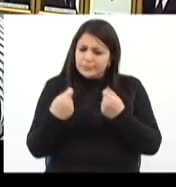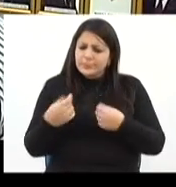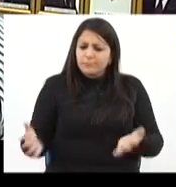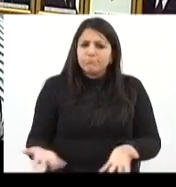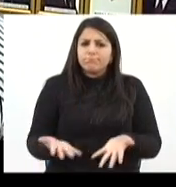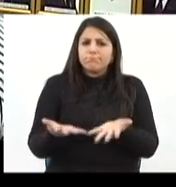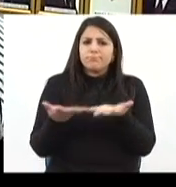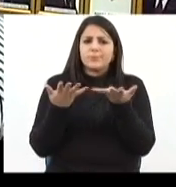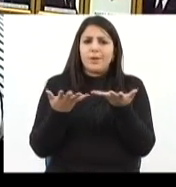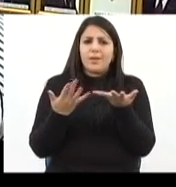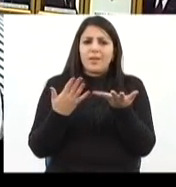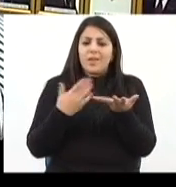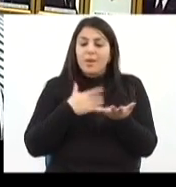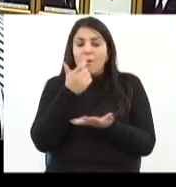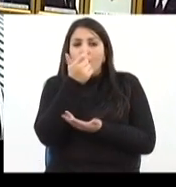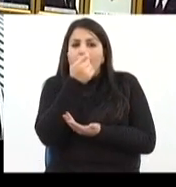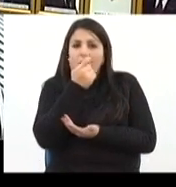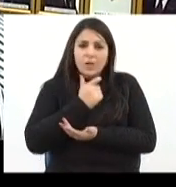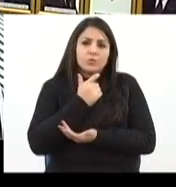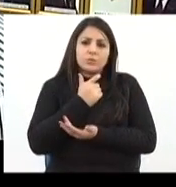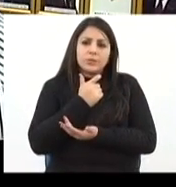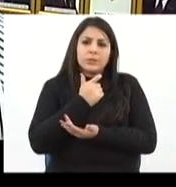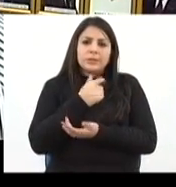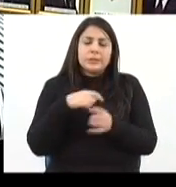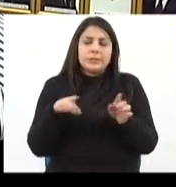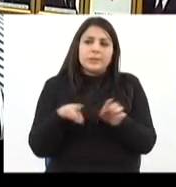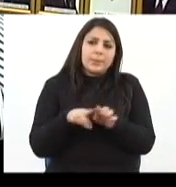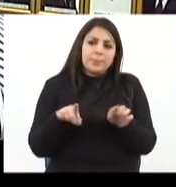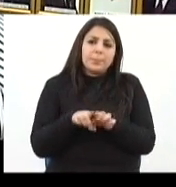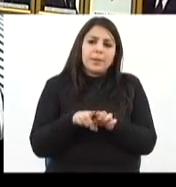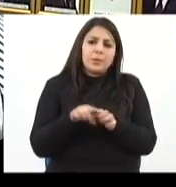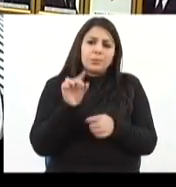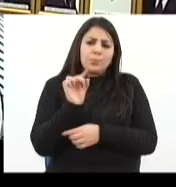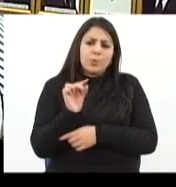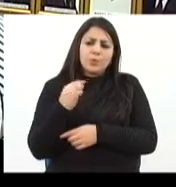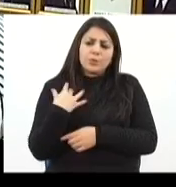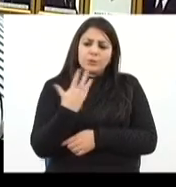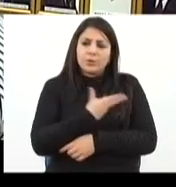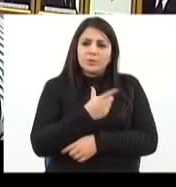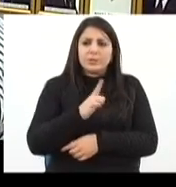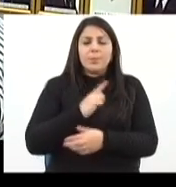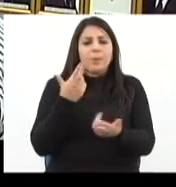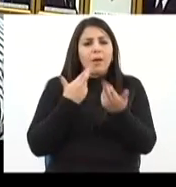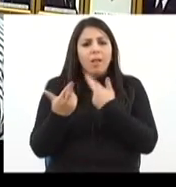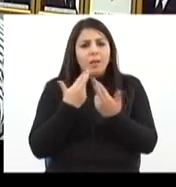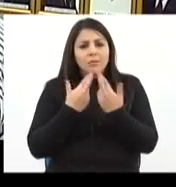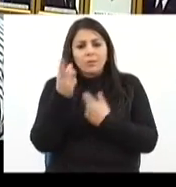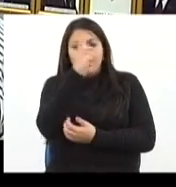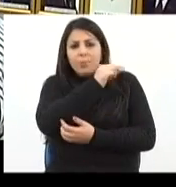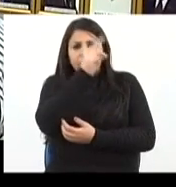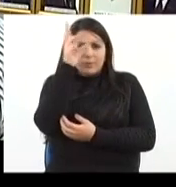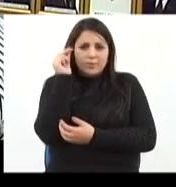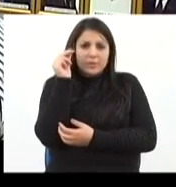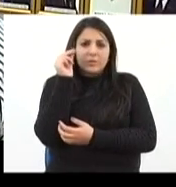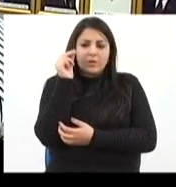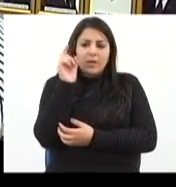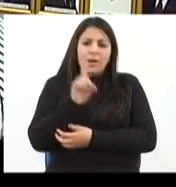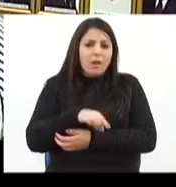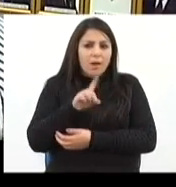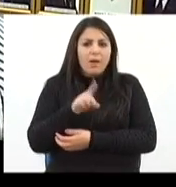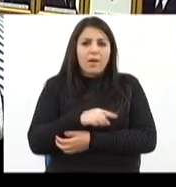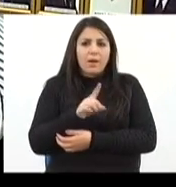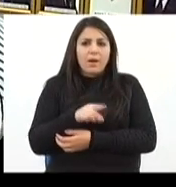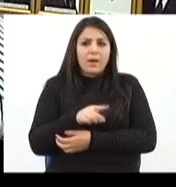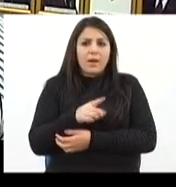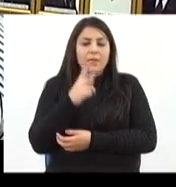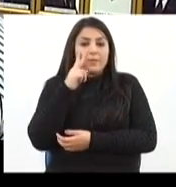ser incentivadas. Do meu ponto de vista, e um pouco daquilo que a gente tem de acúmulo com a relação com o prefeito e com o Executivo